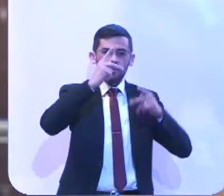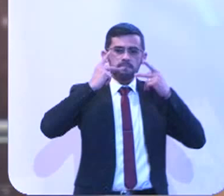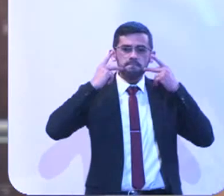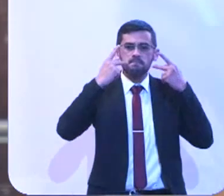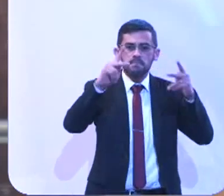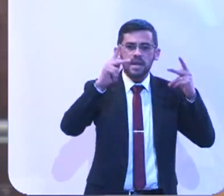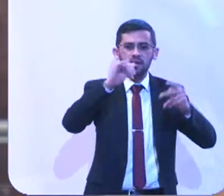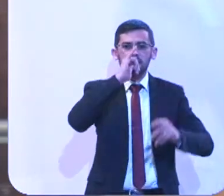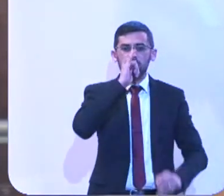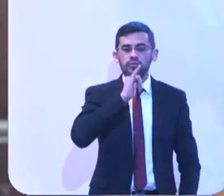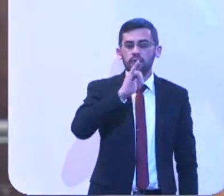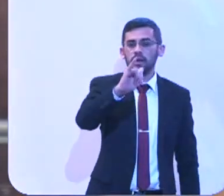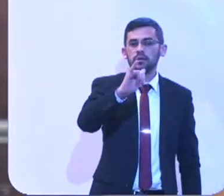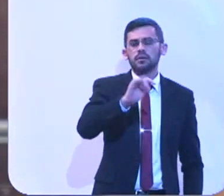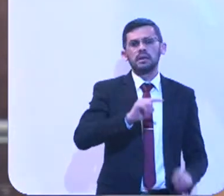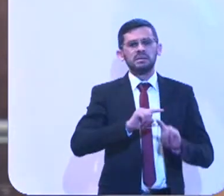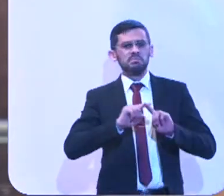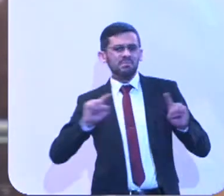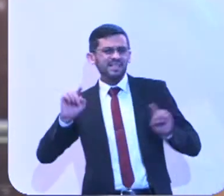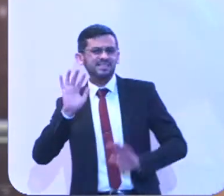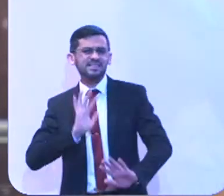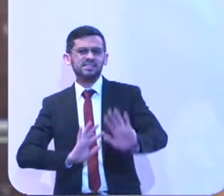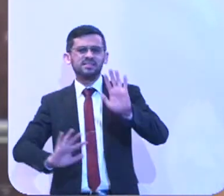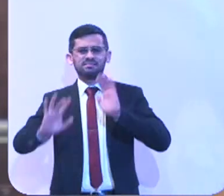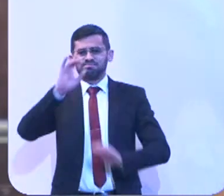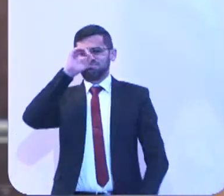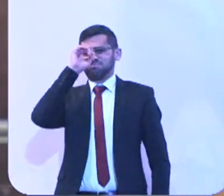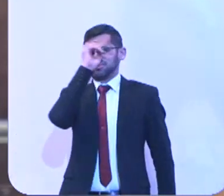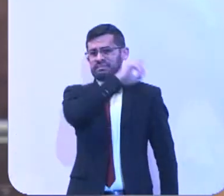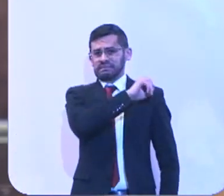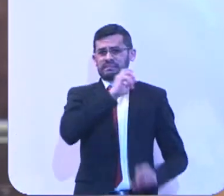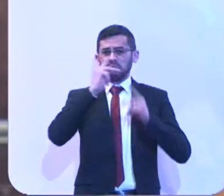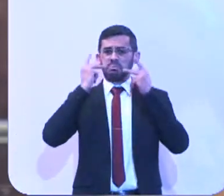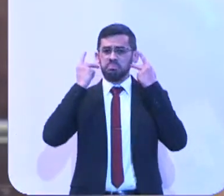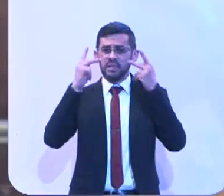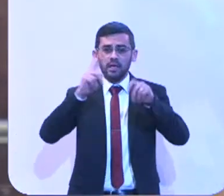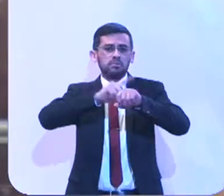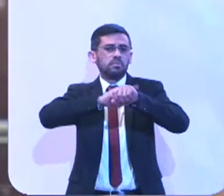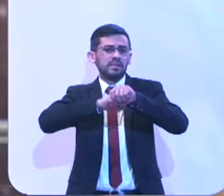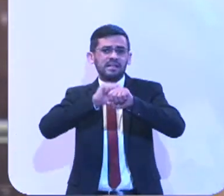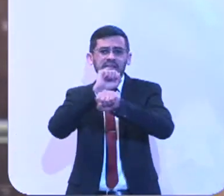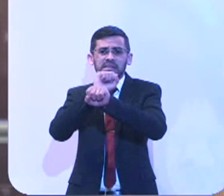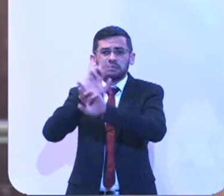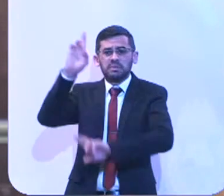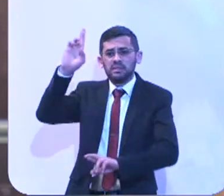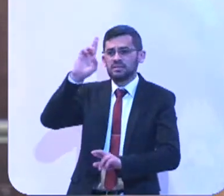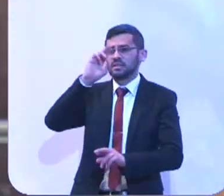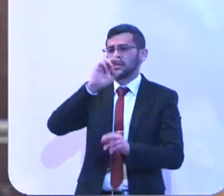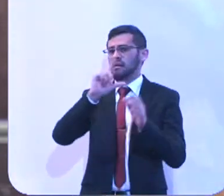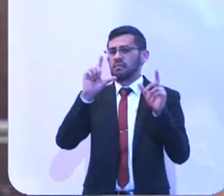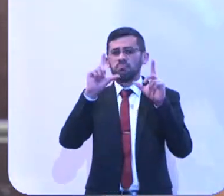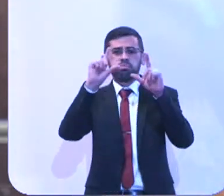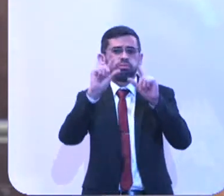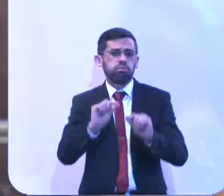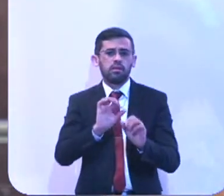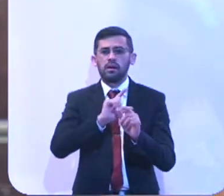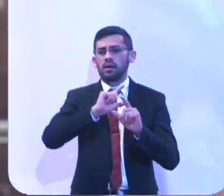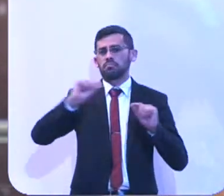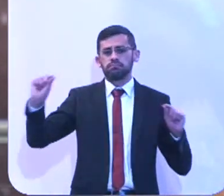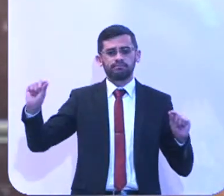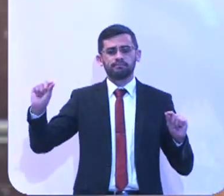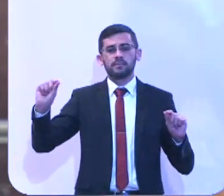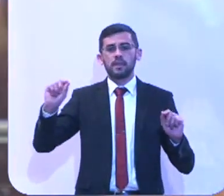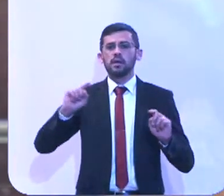E é difícil pregar quando a esperança foi embora. Em alguns momentos da minha vida eu fui convidado a pregar em lugares